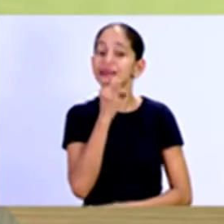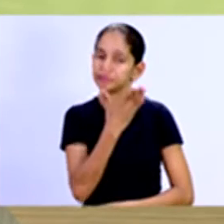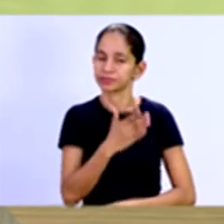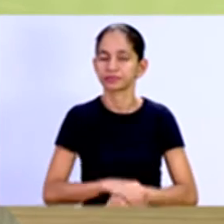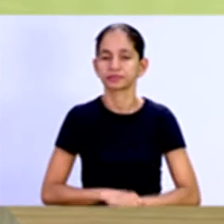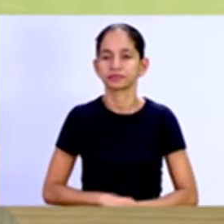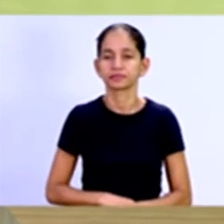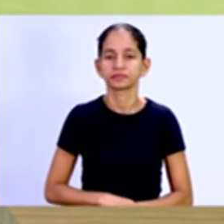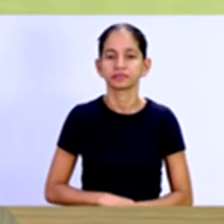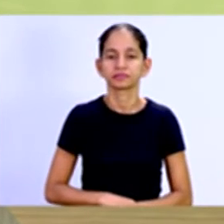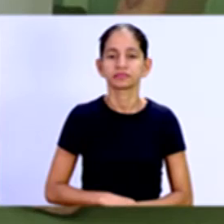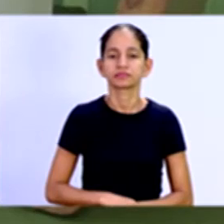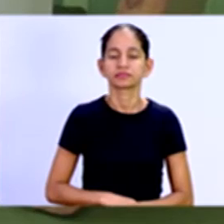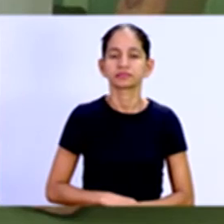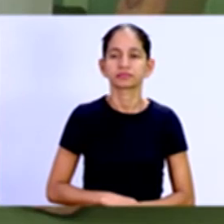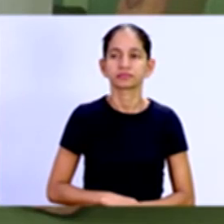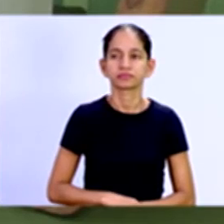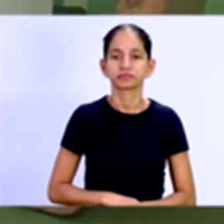Entendi.